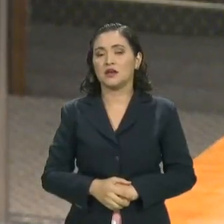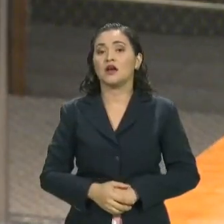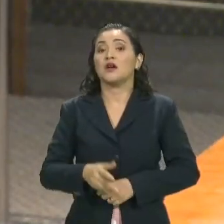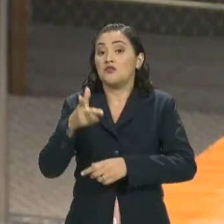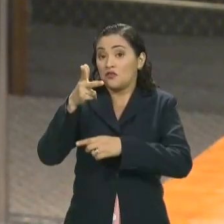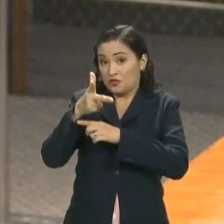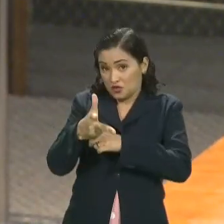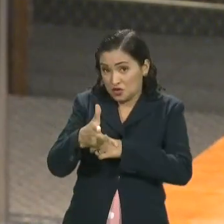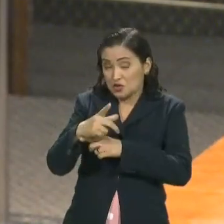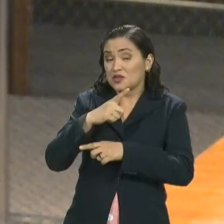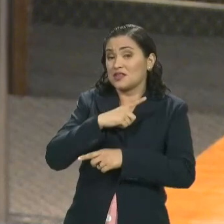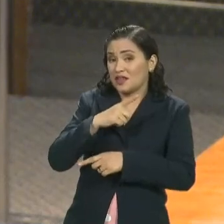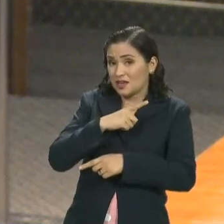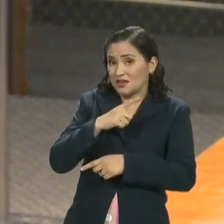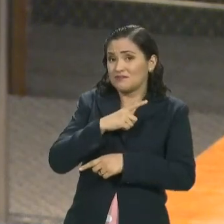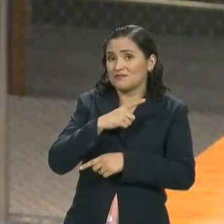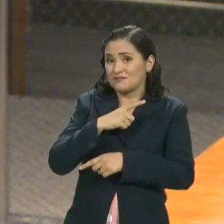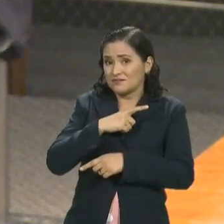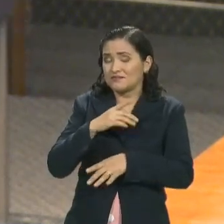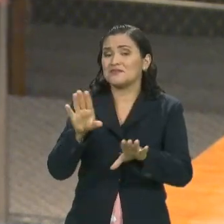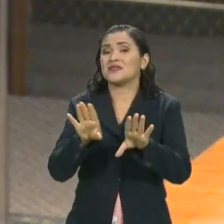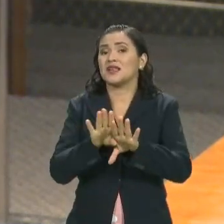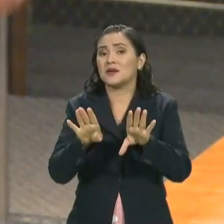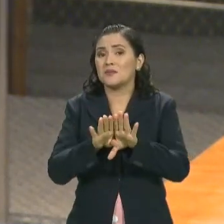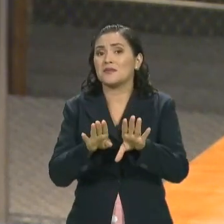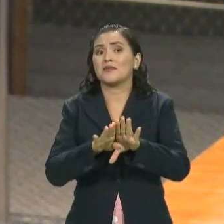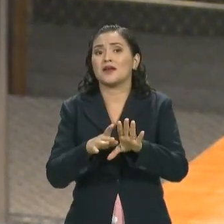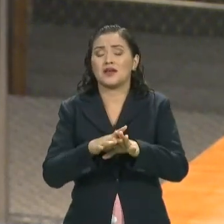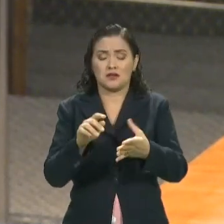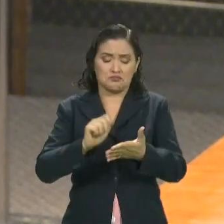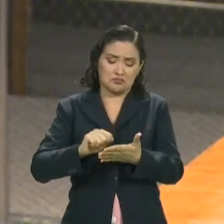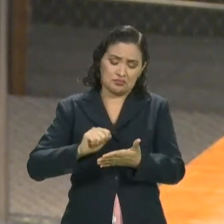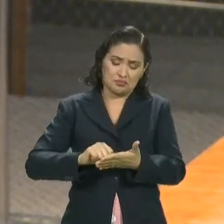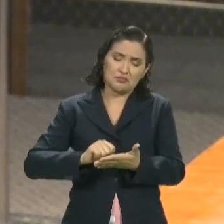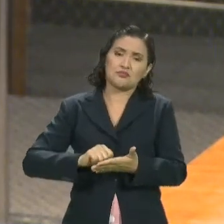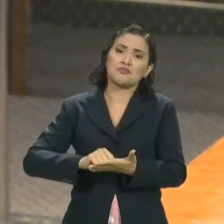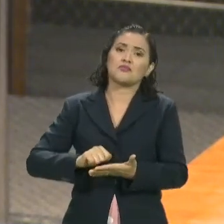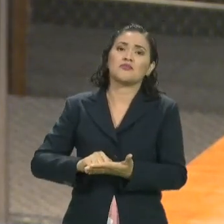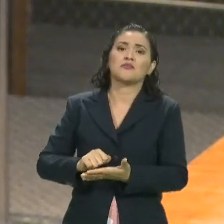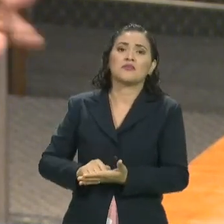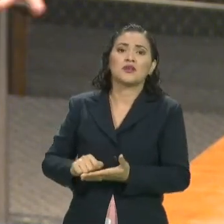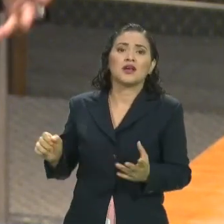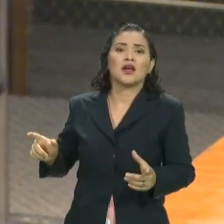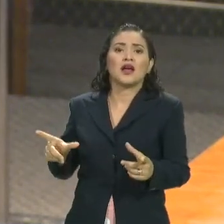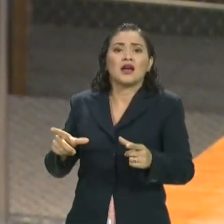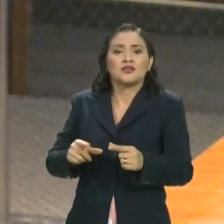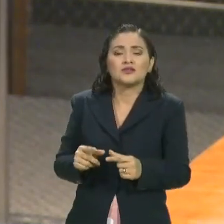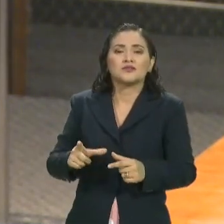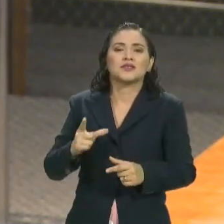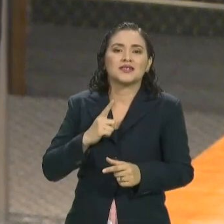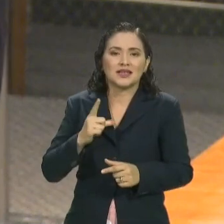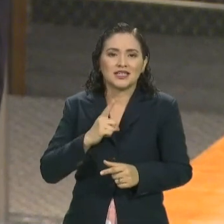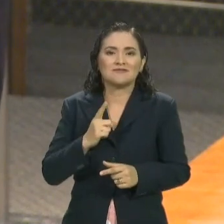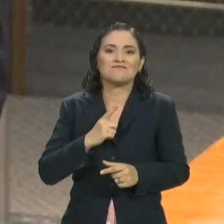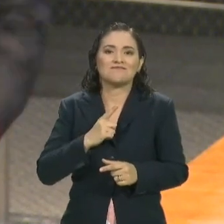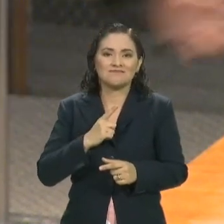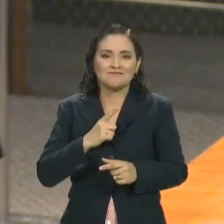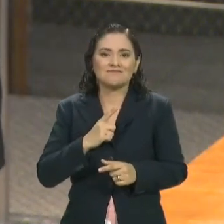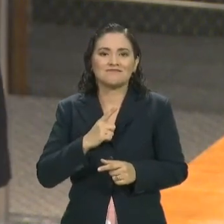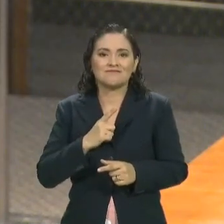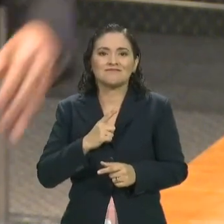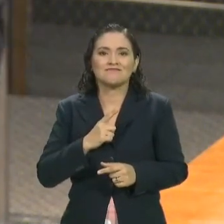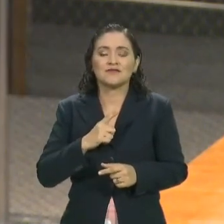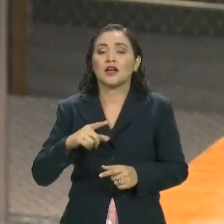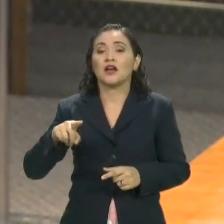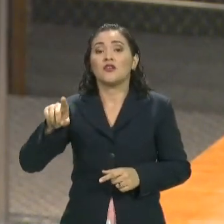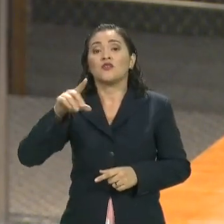deixam mentir dos detalhes, das minuciosidades com que foi dito aqui. Quanta sabedoria em cima de um regimento